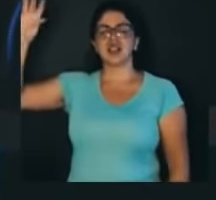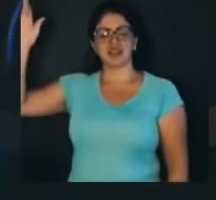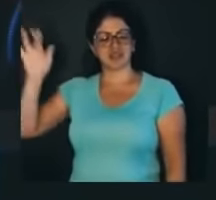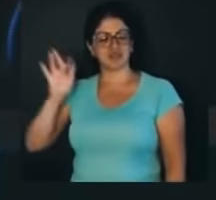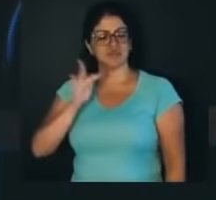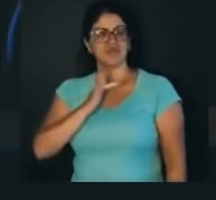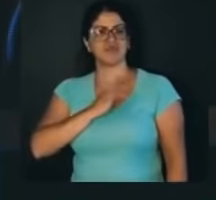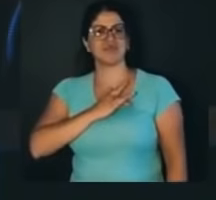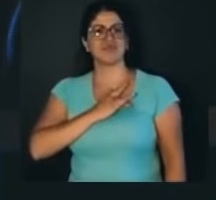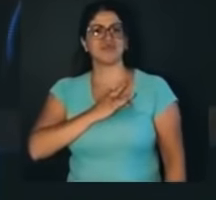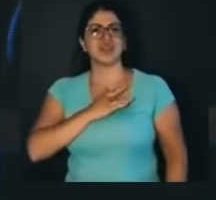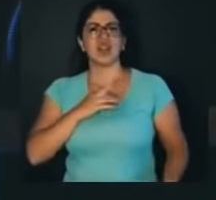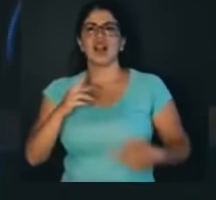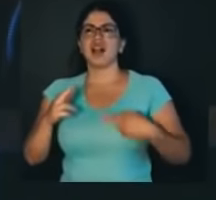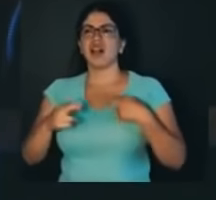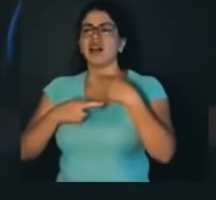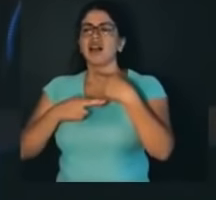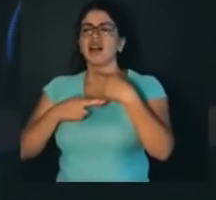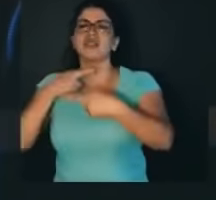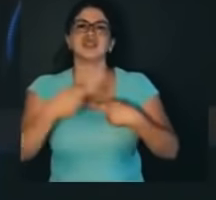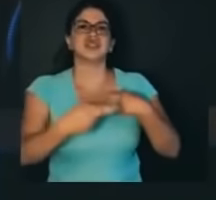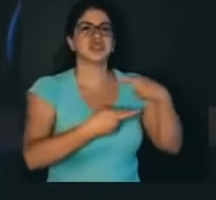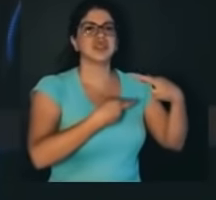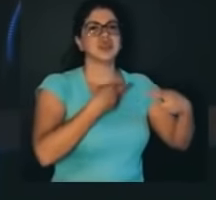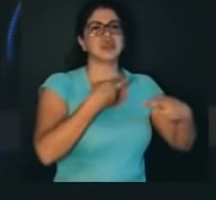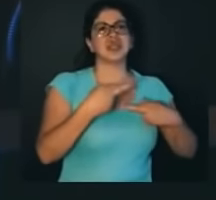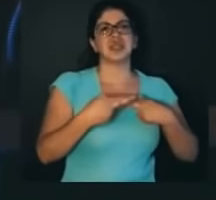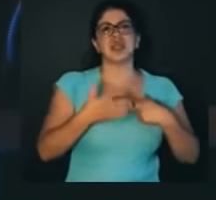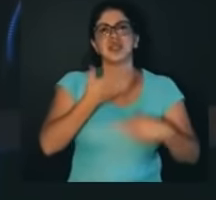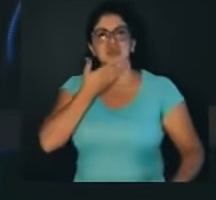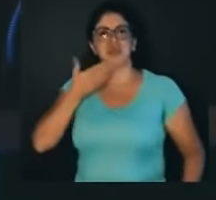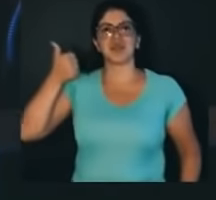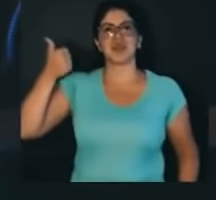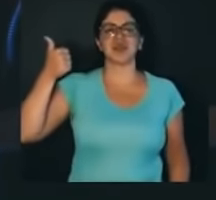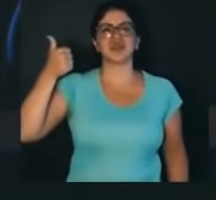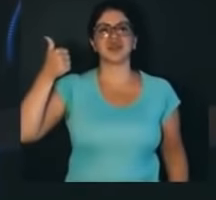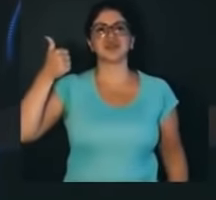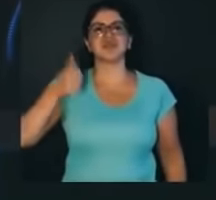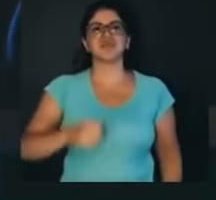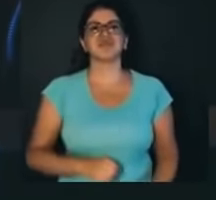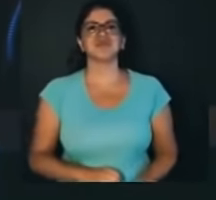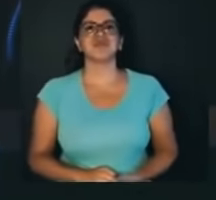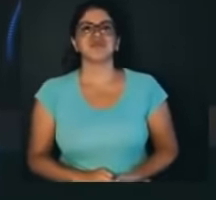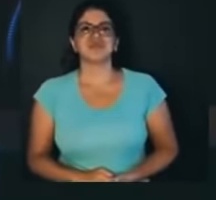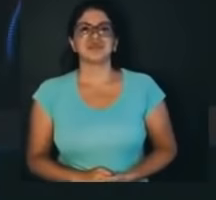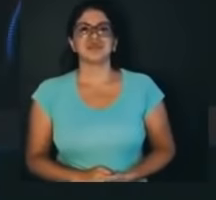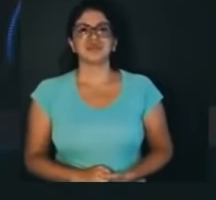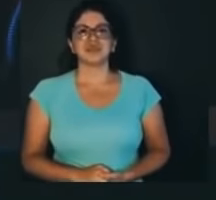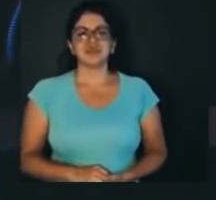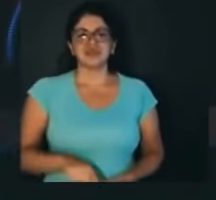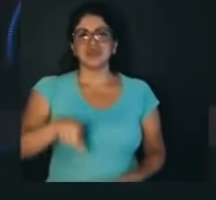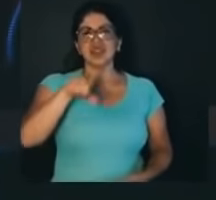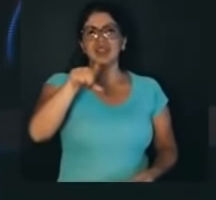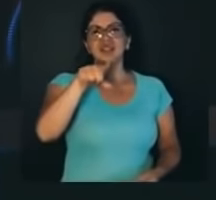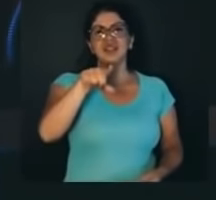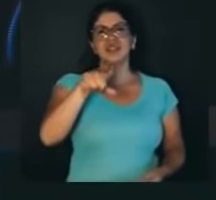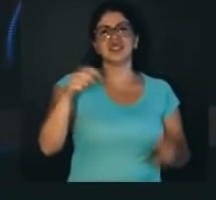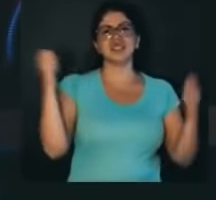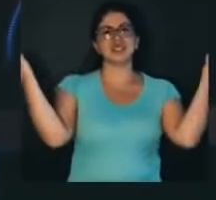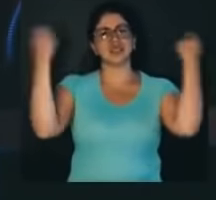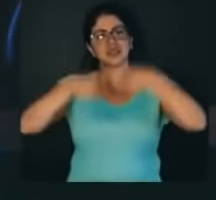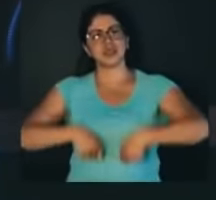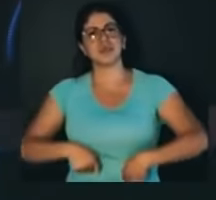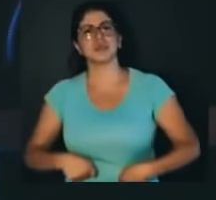Saiba que está em tua posse a habilidade de destruir ou então a habilidade